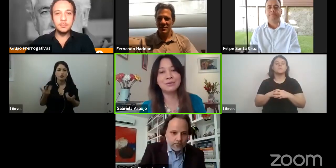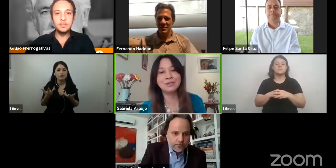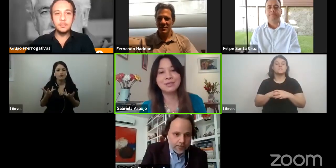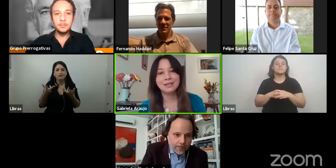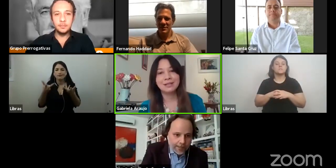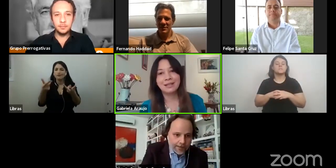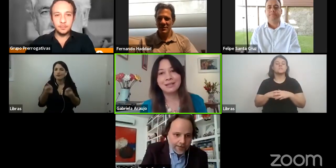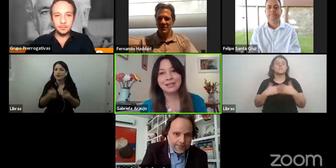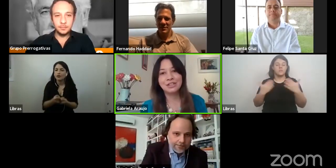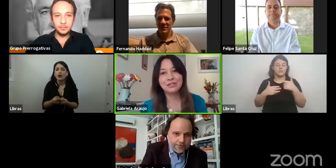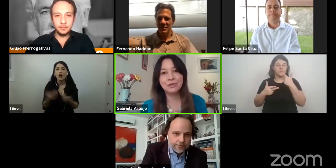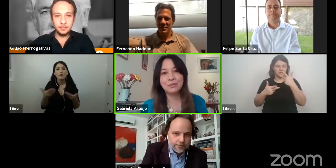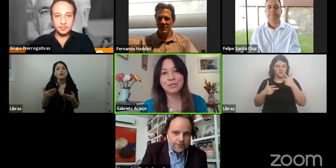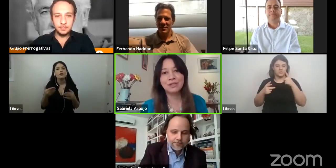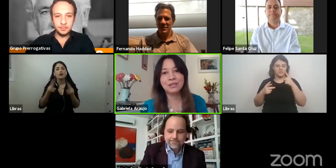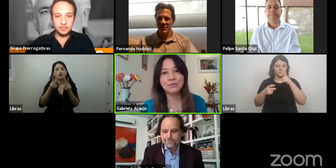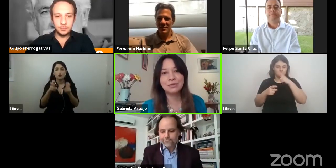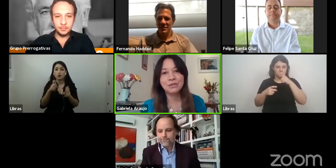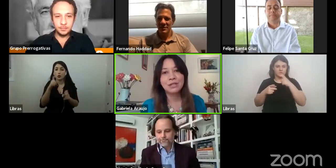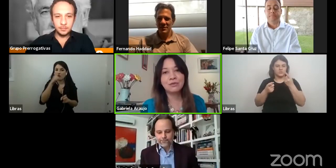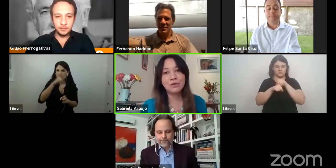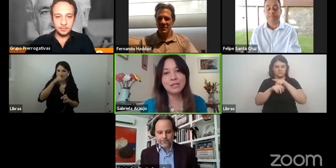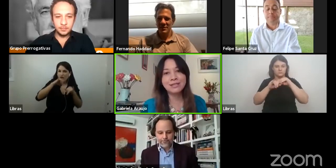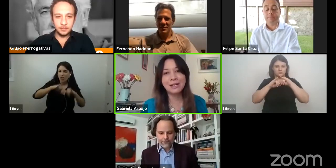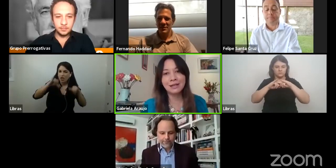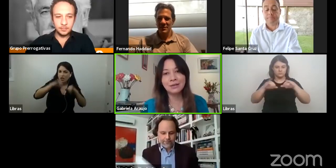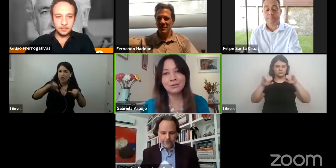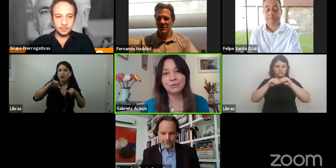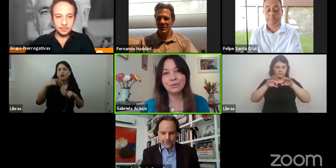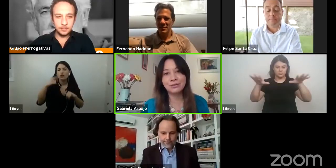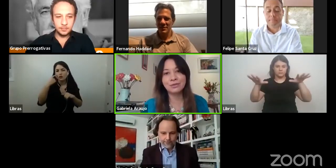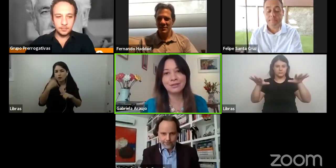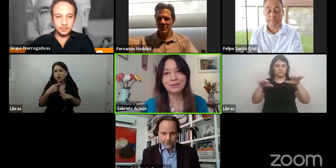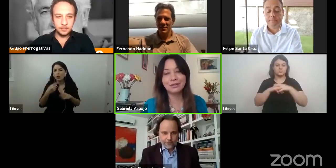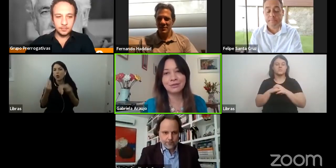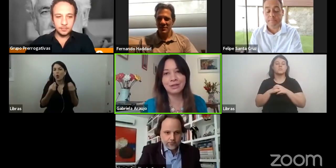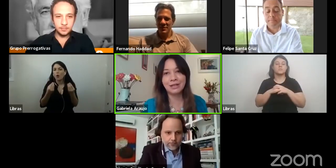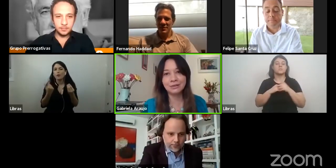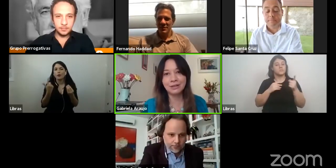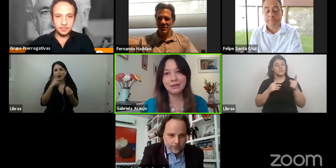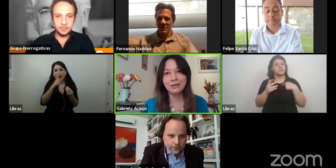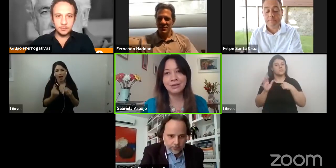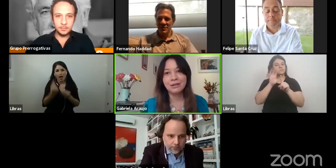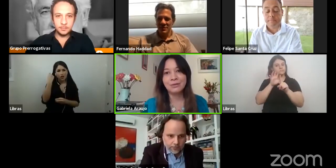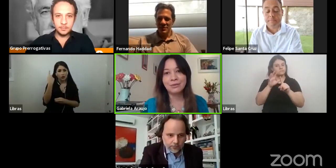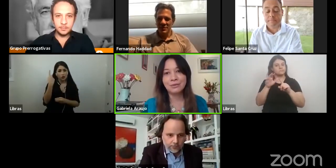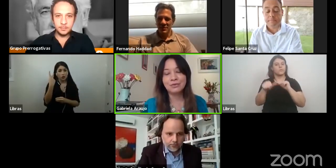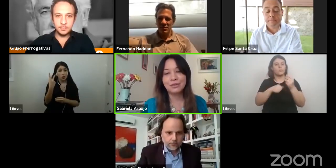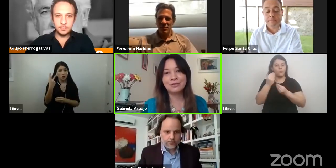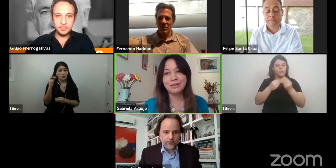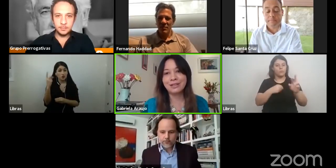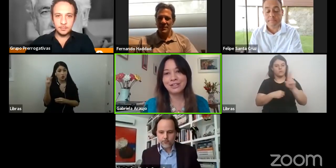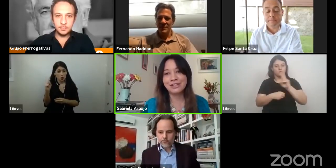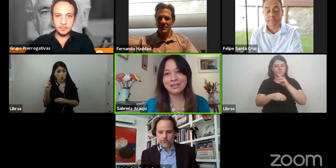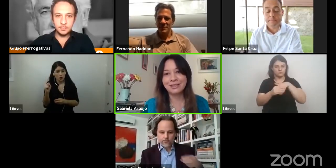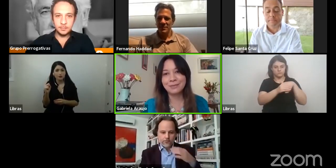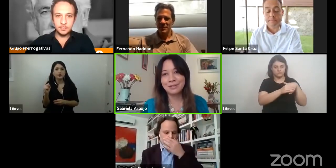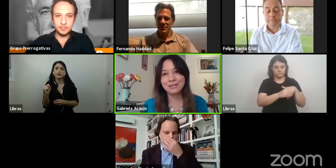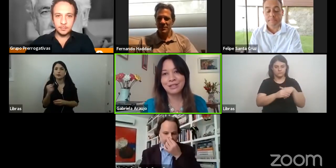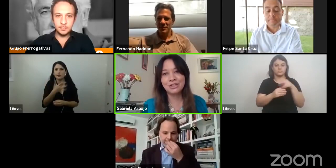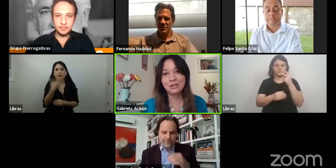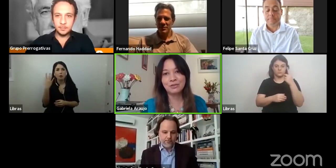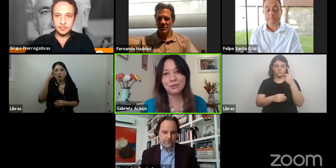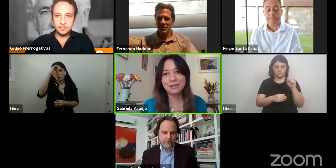fake news, né? E a gente viu como as fake news influenciaram o resultado eleitoral, né? O Fernando Haddad, que está